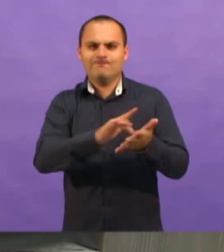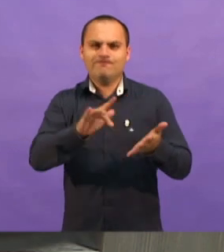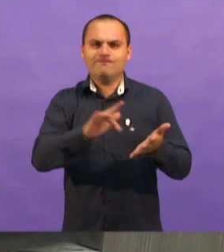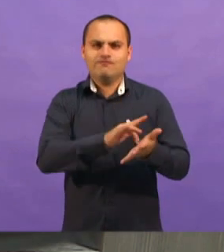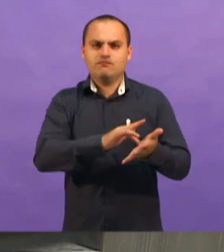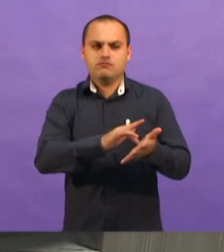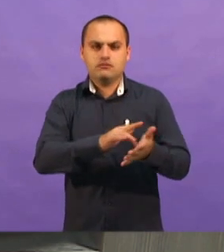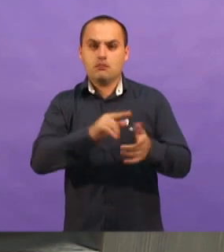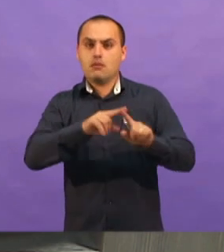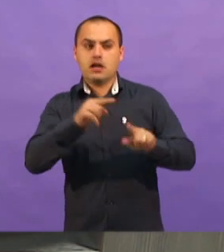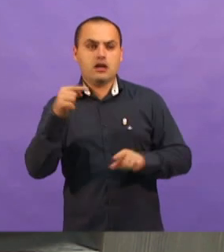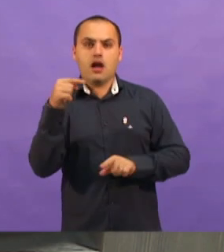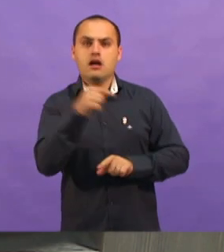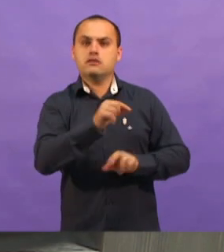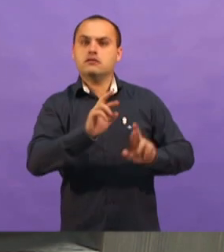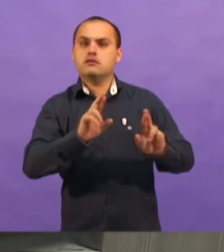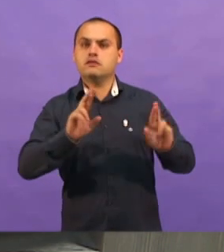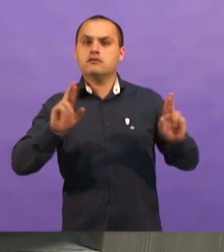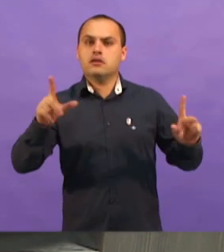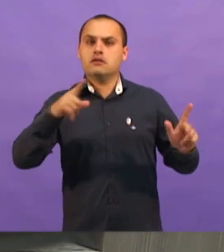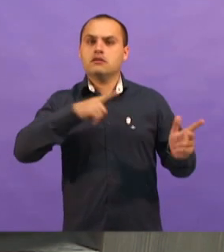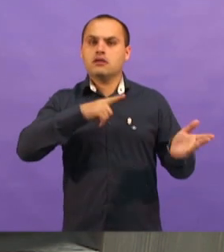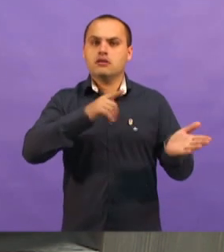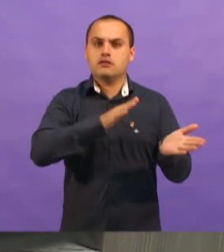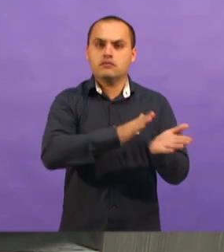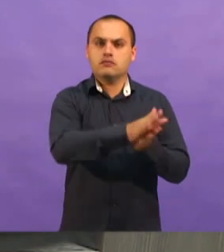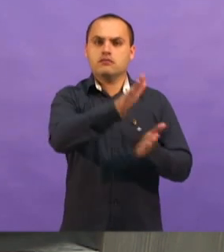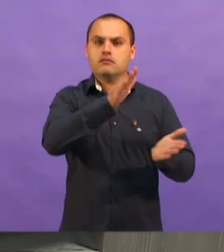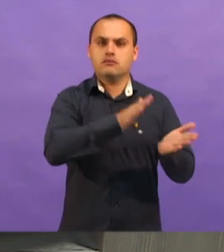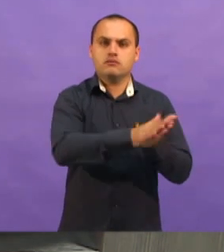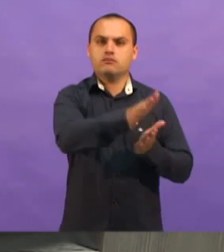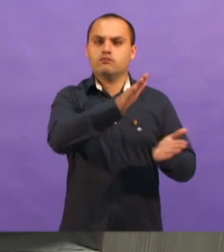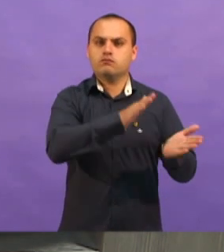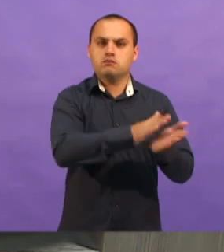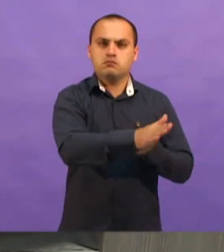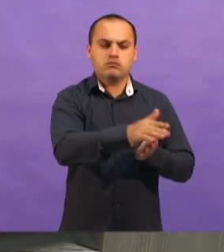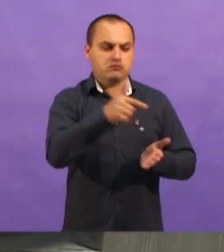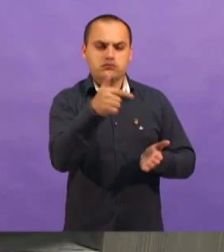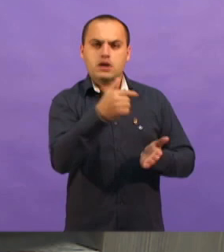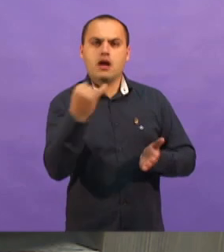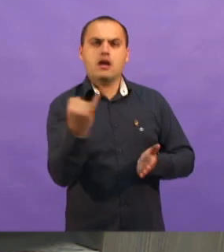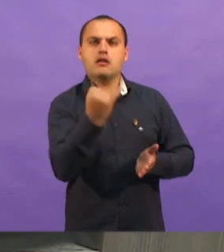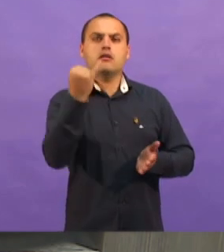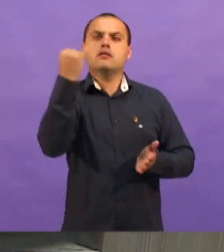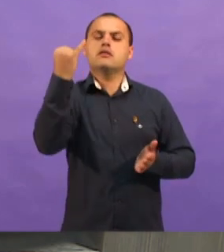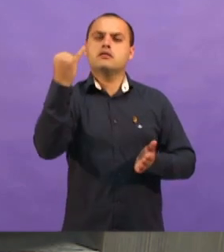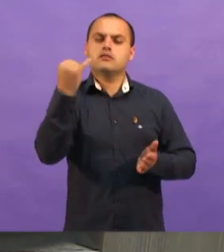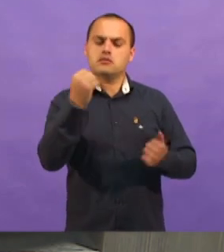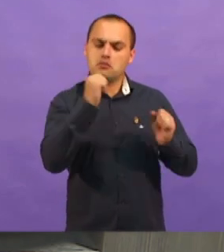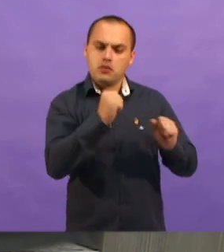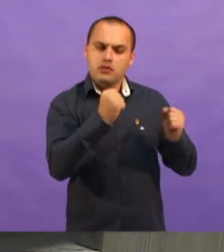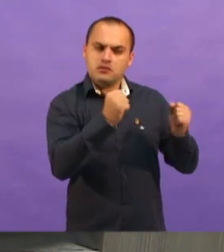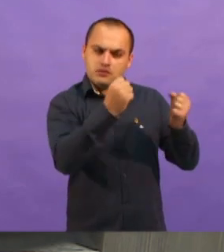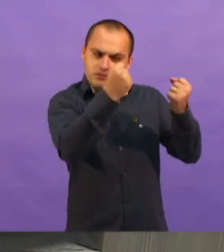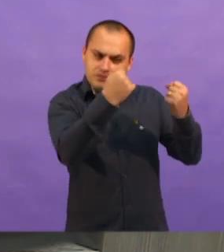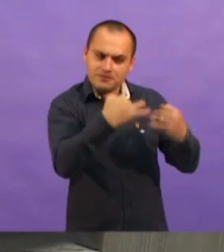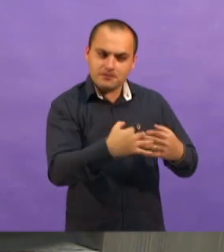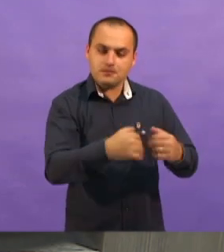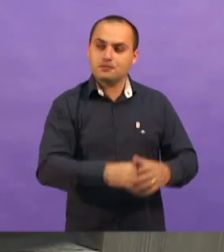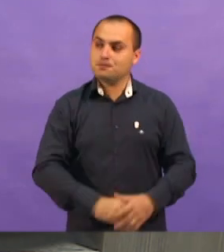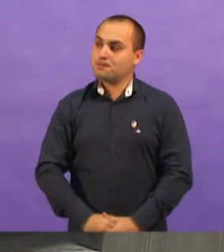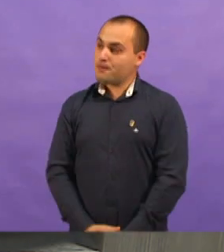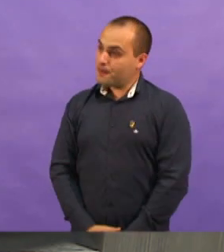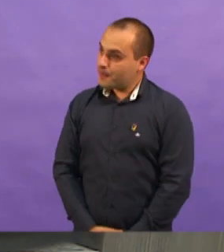ainda resiste? Qual a importância de tudo isso? Como que foi o evento? Foi uma solenidade, acredito,